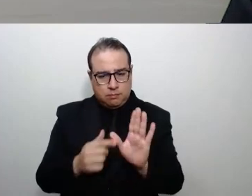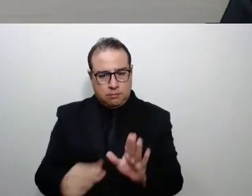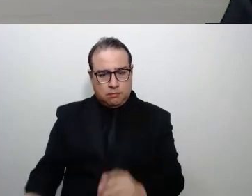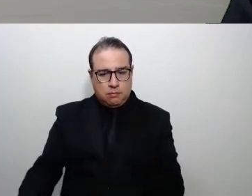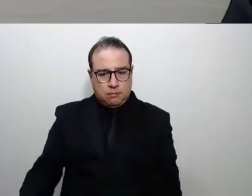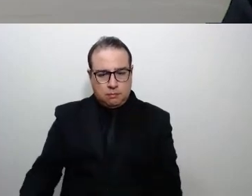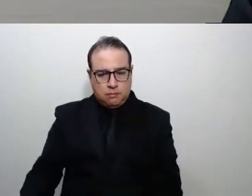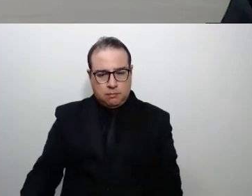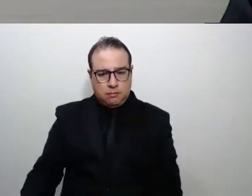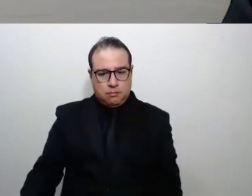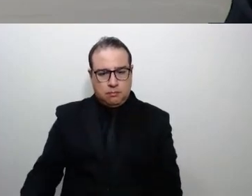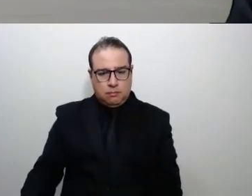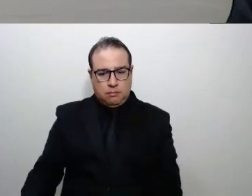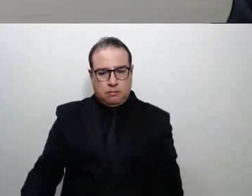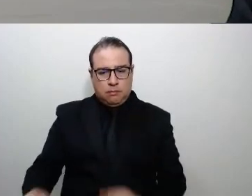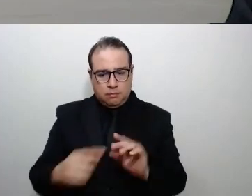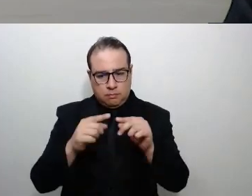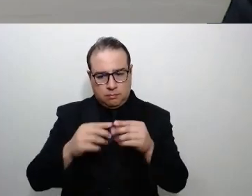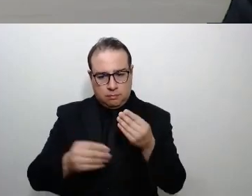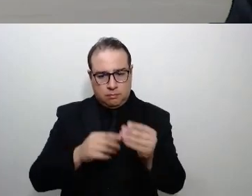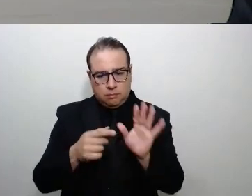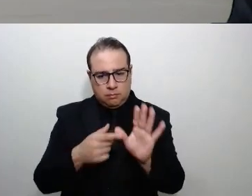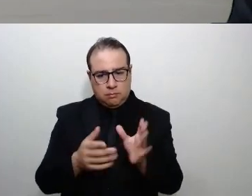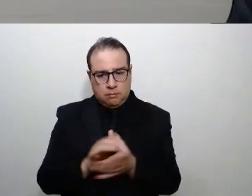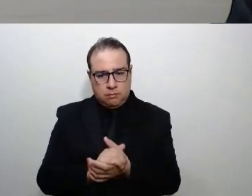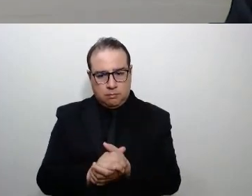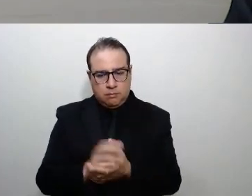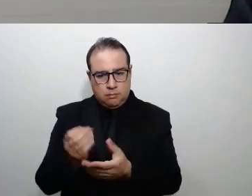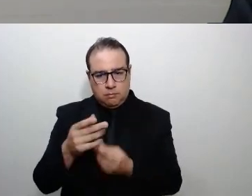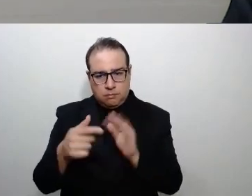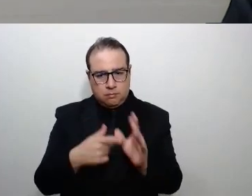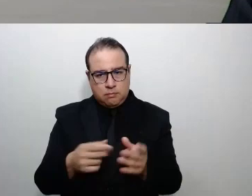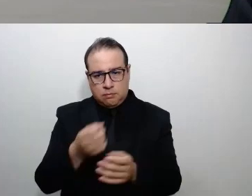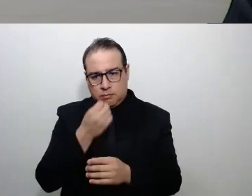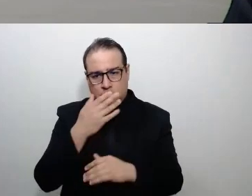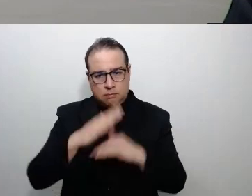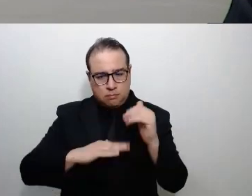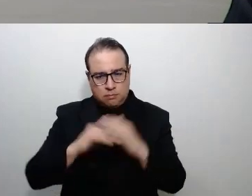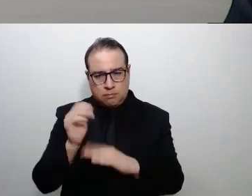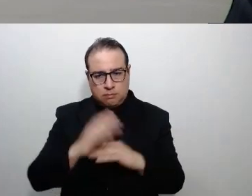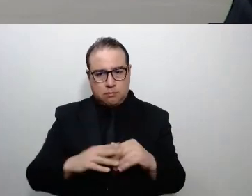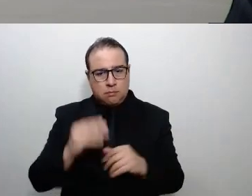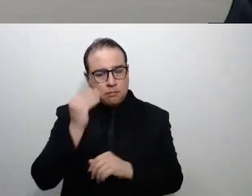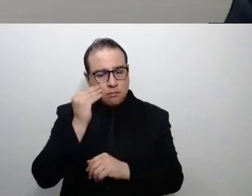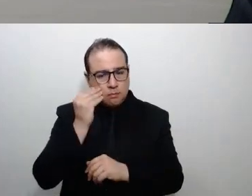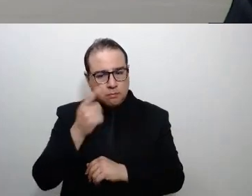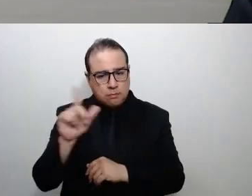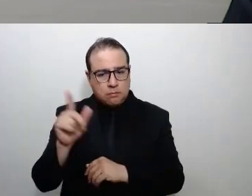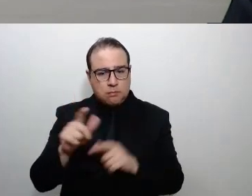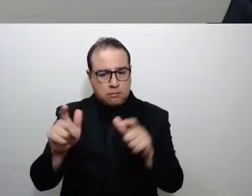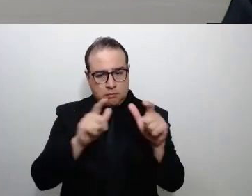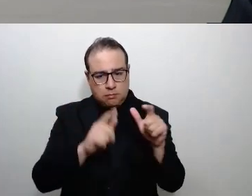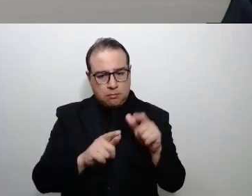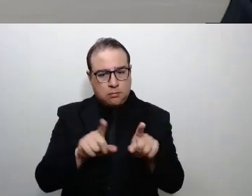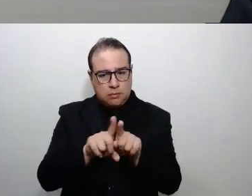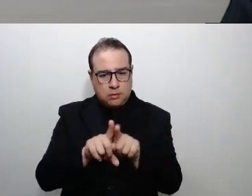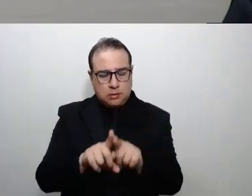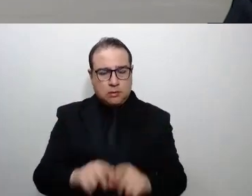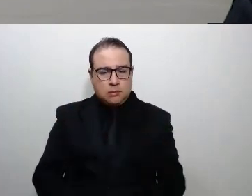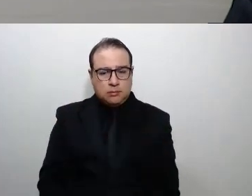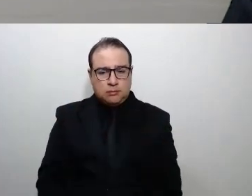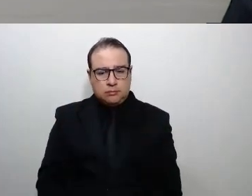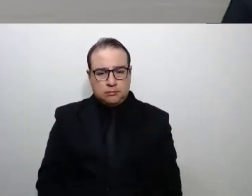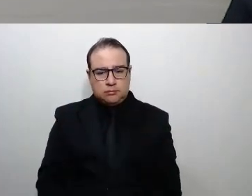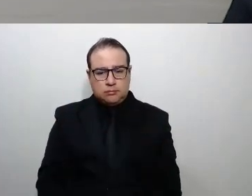dos nossos trabalhos atualização e adoção de boas práticas já experimentadas em outros estados é